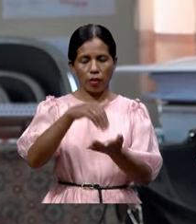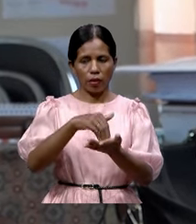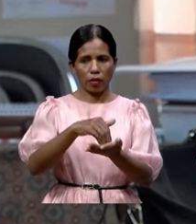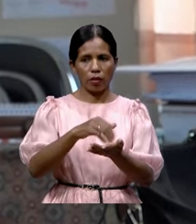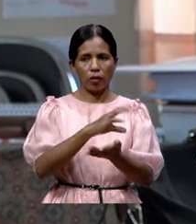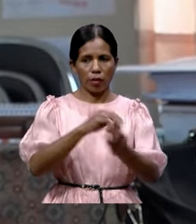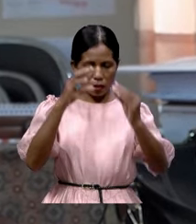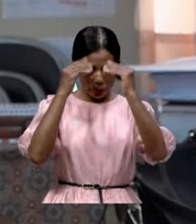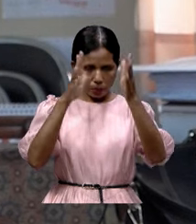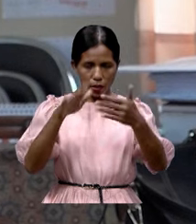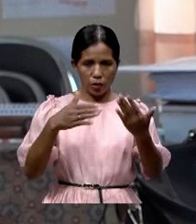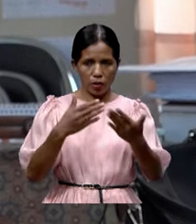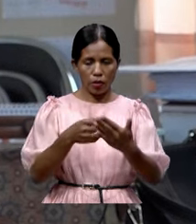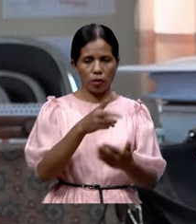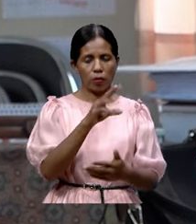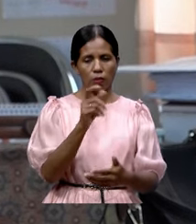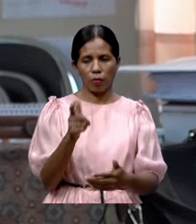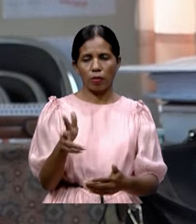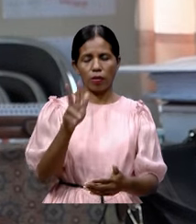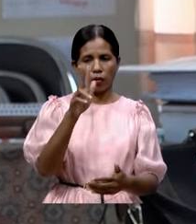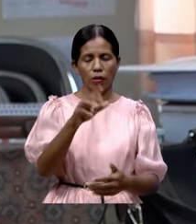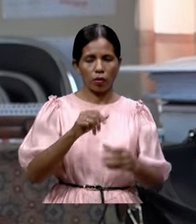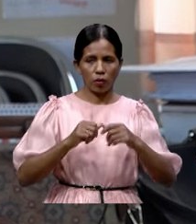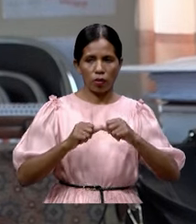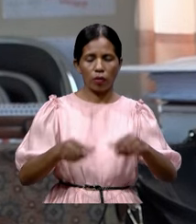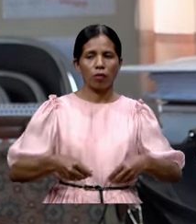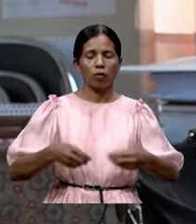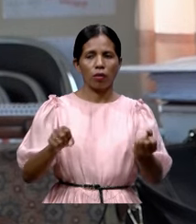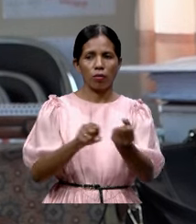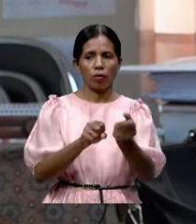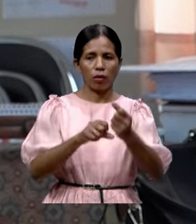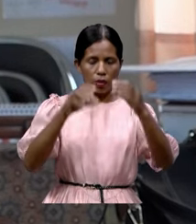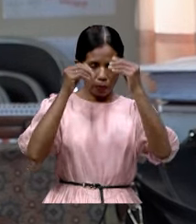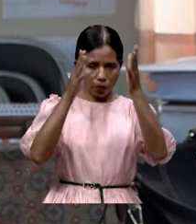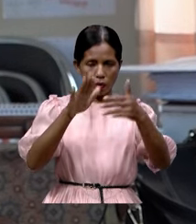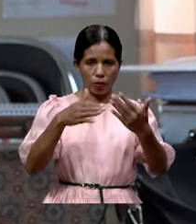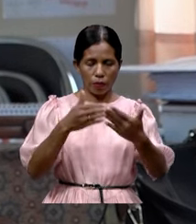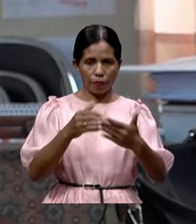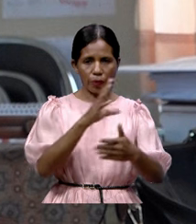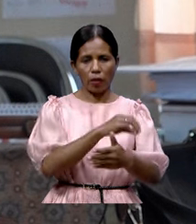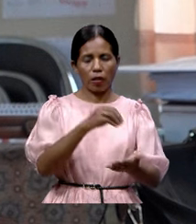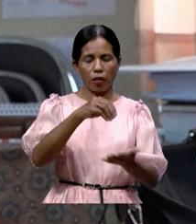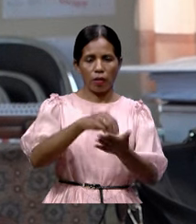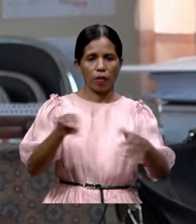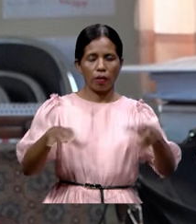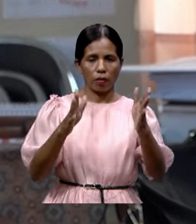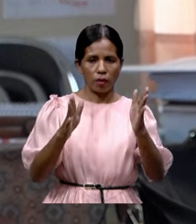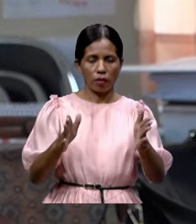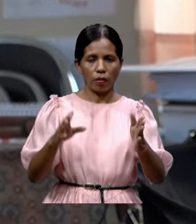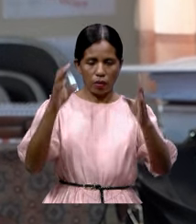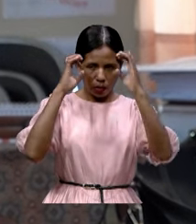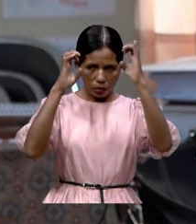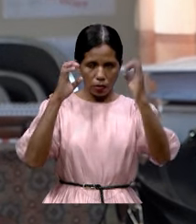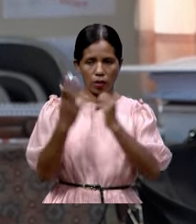para professores contratados 2023, não continua o contrato para professores CIRA, onde garante funcionamento do sistema de educação